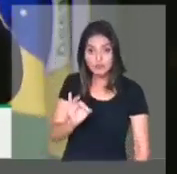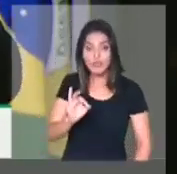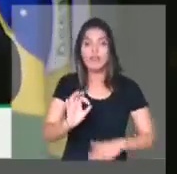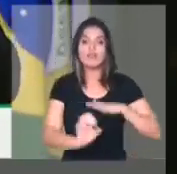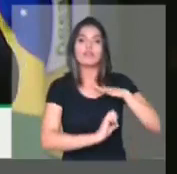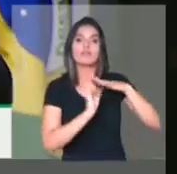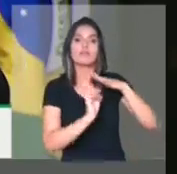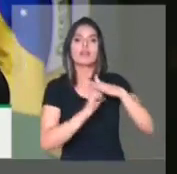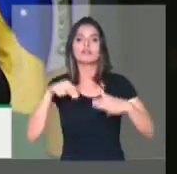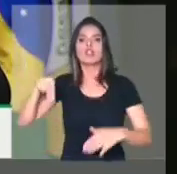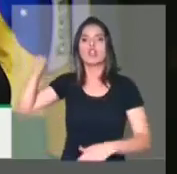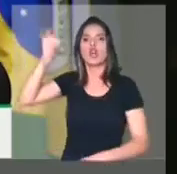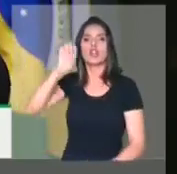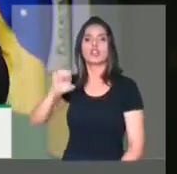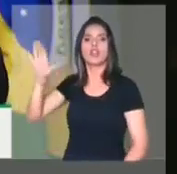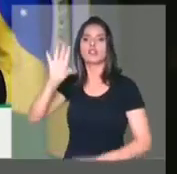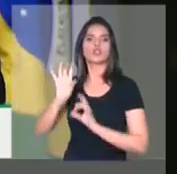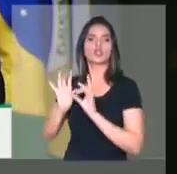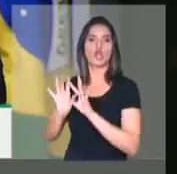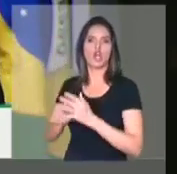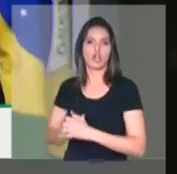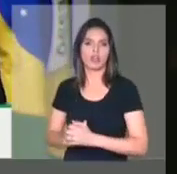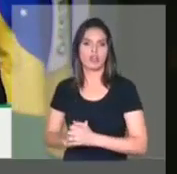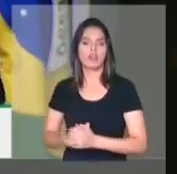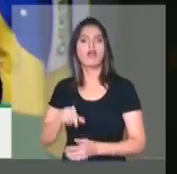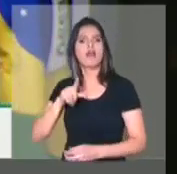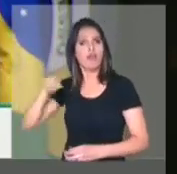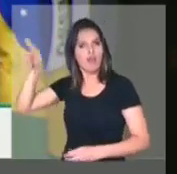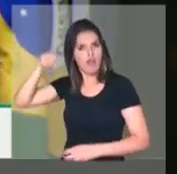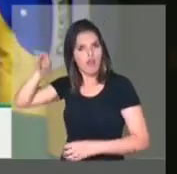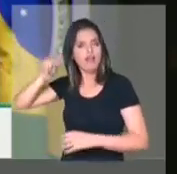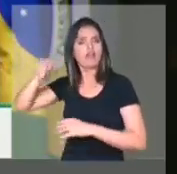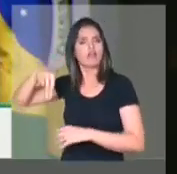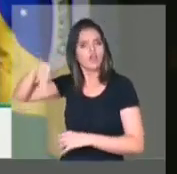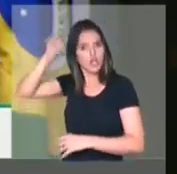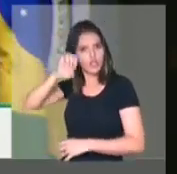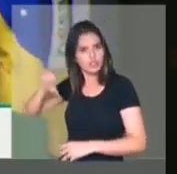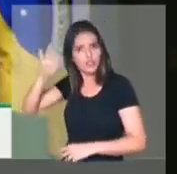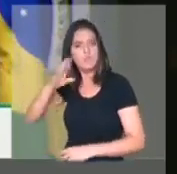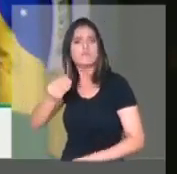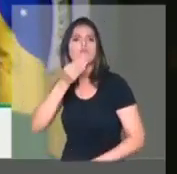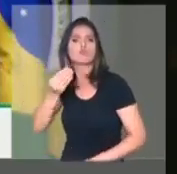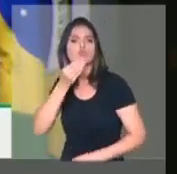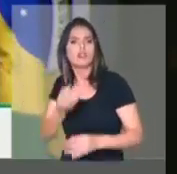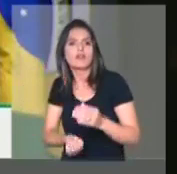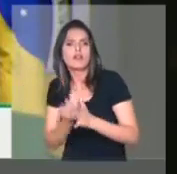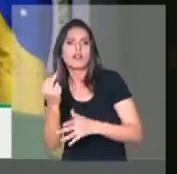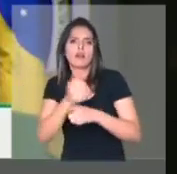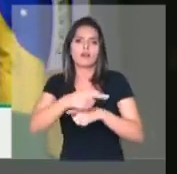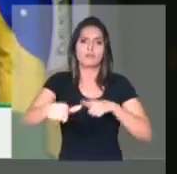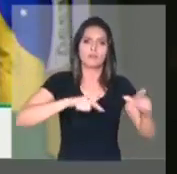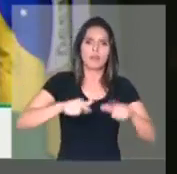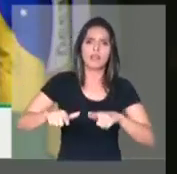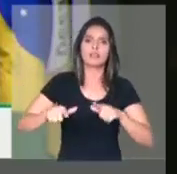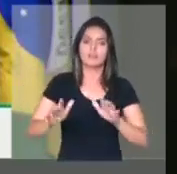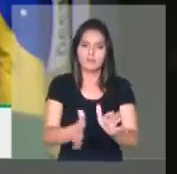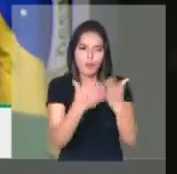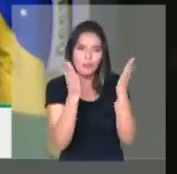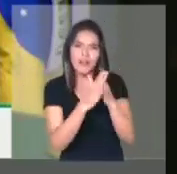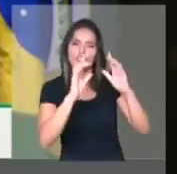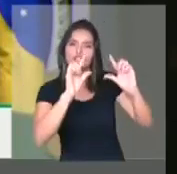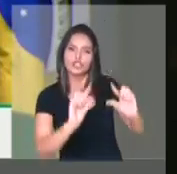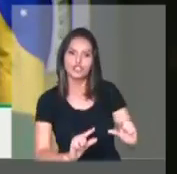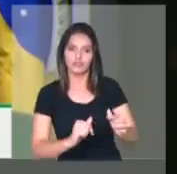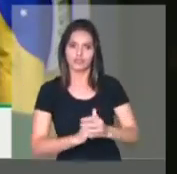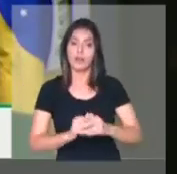são empresas nordestinas que deveriam sim, ali estar gerando emprego e diminuindo a pobreza.